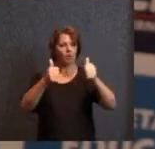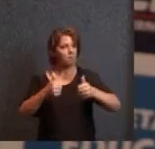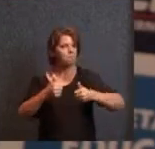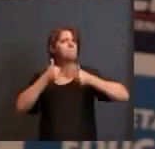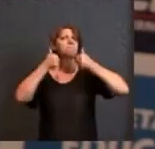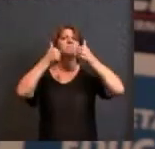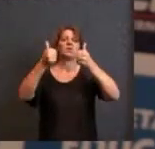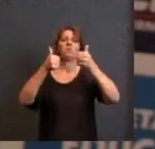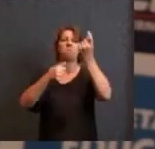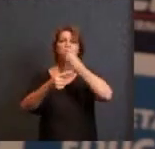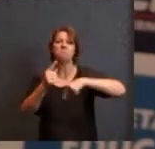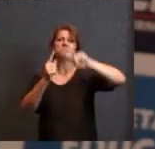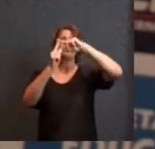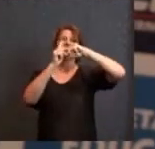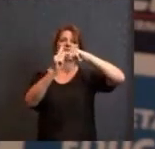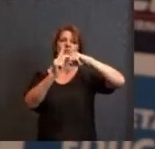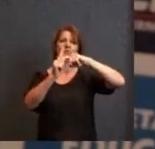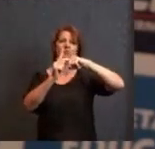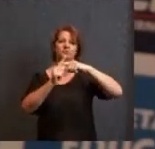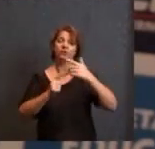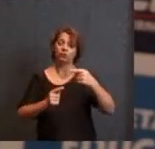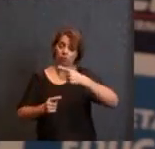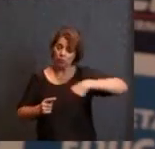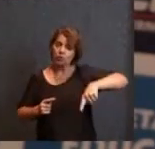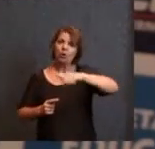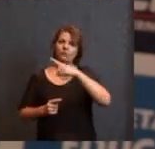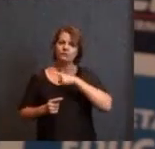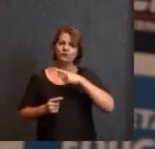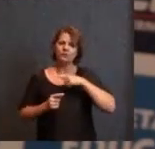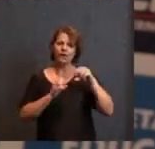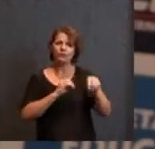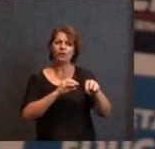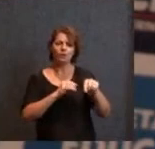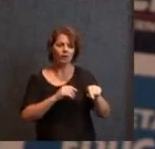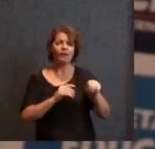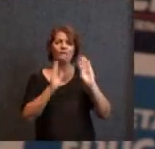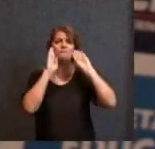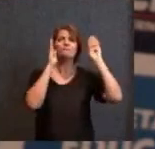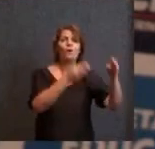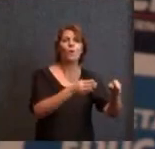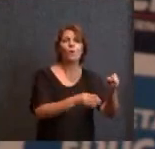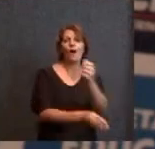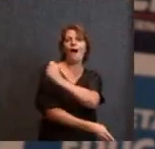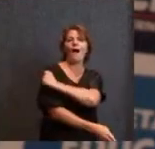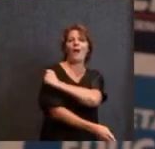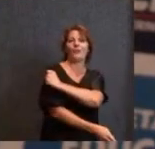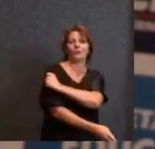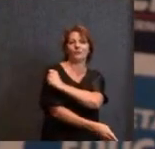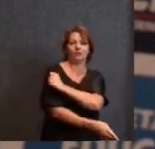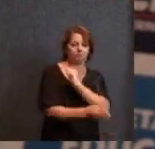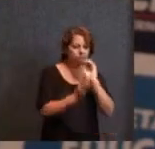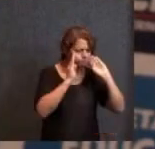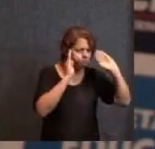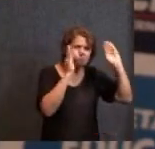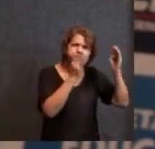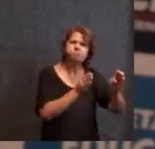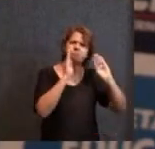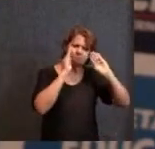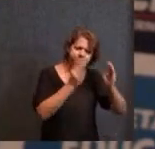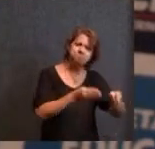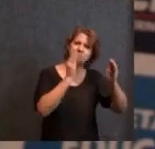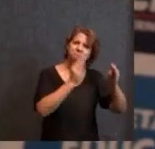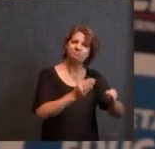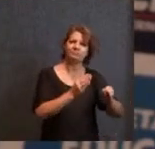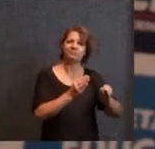mais positivos. E nós só temos a educação por causa do aluno. O nosso foco tem que ser voltado para o aluno. Por isso, quando